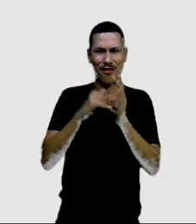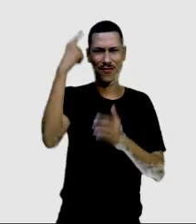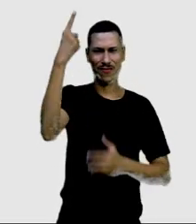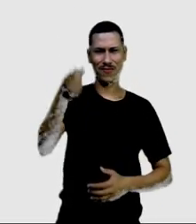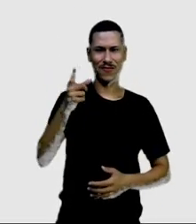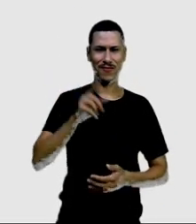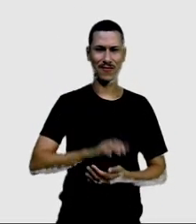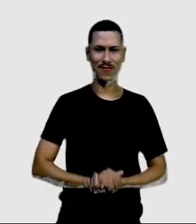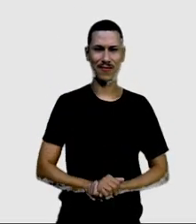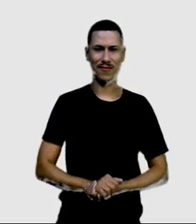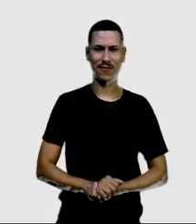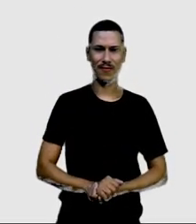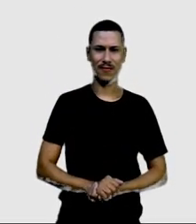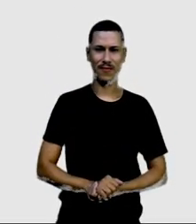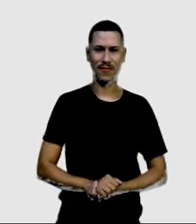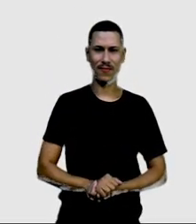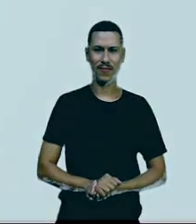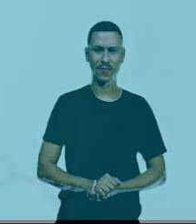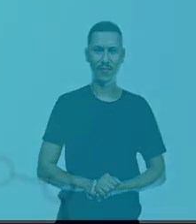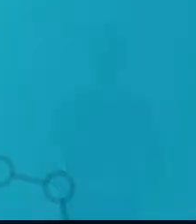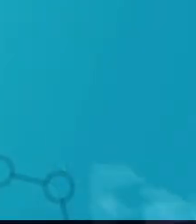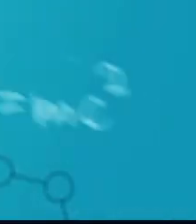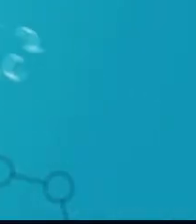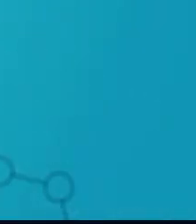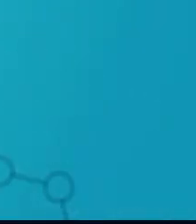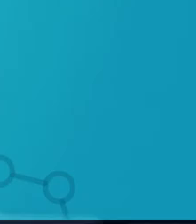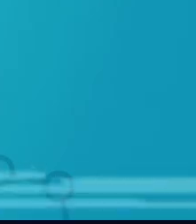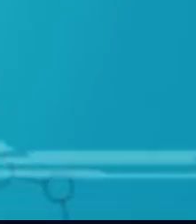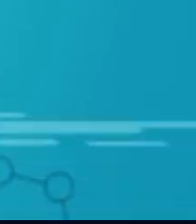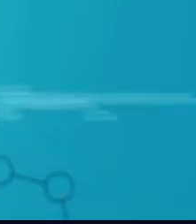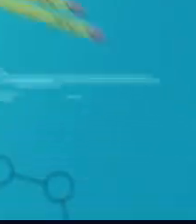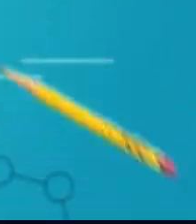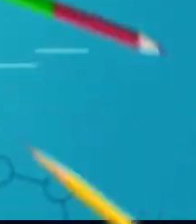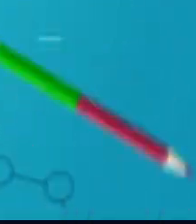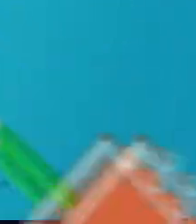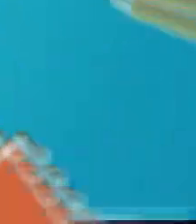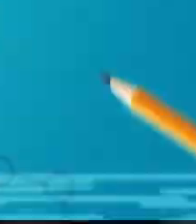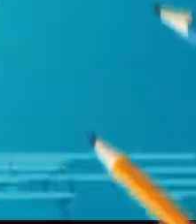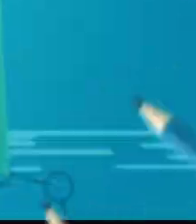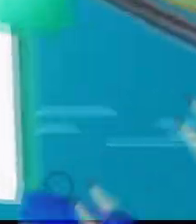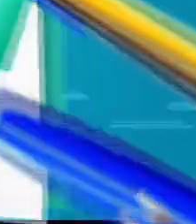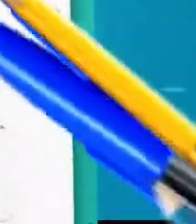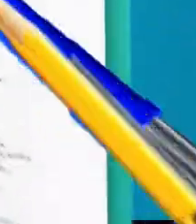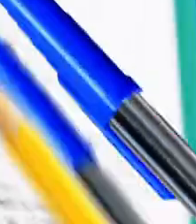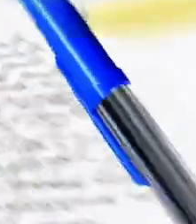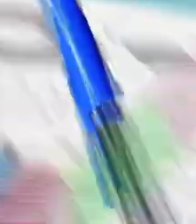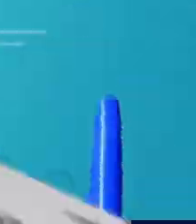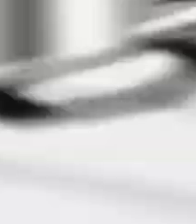nossa próxima aula. Tchau, tchau!